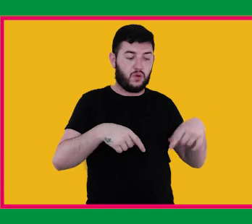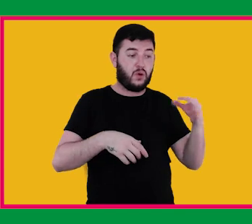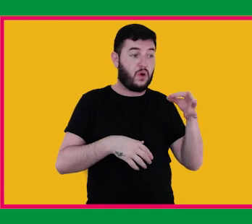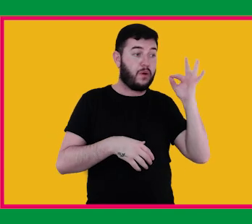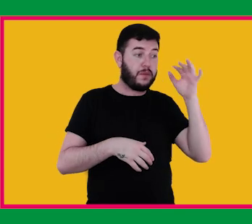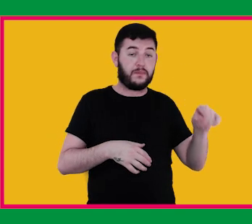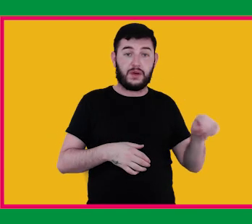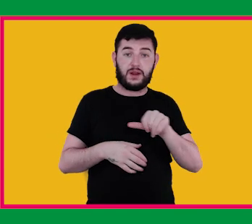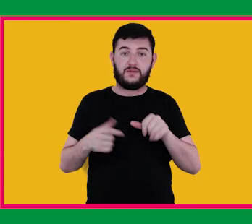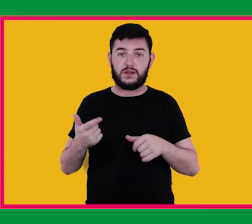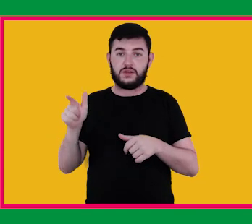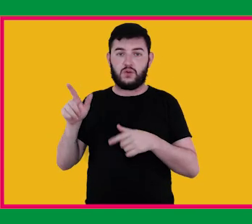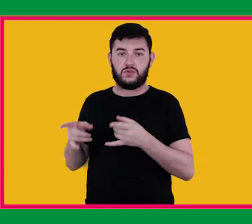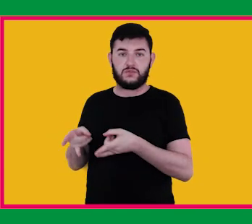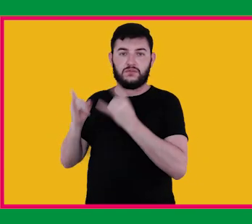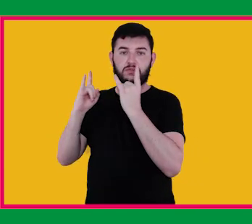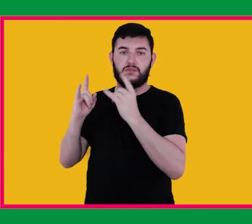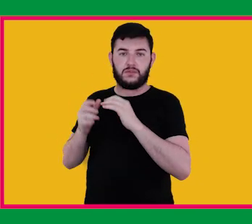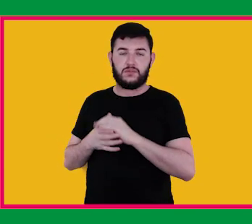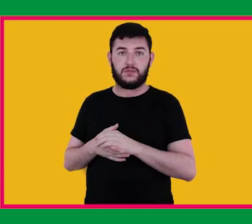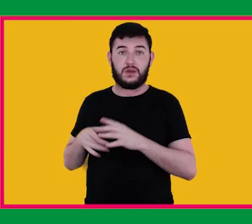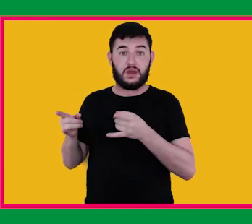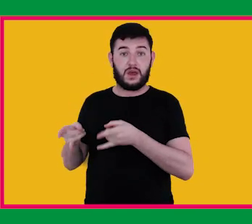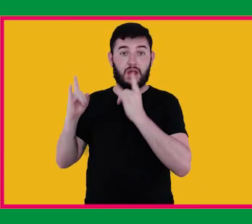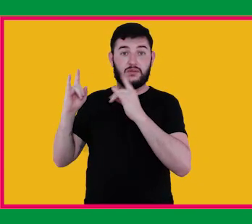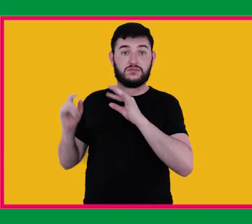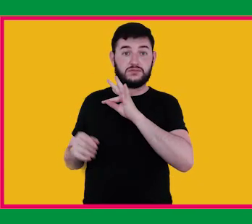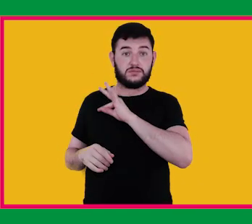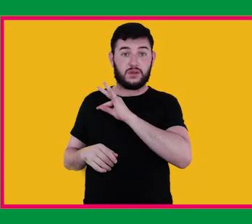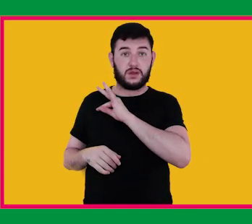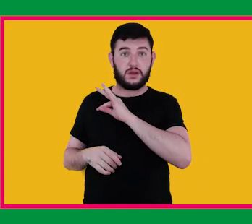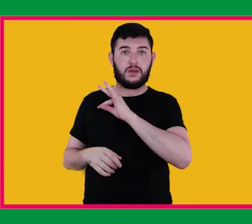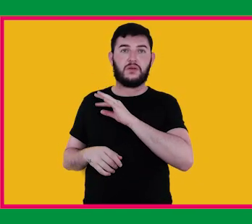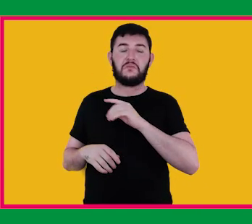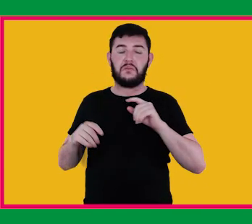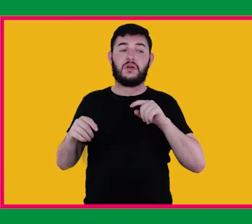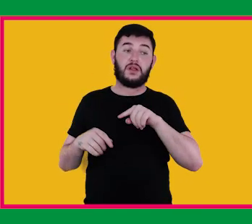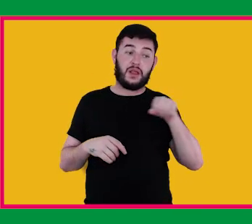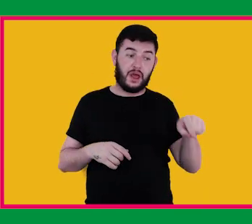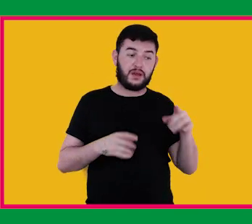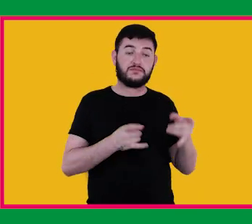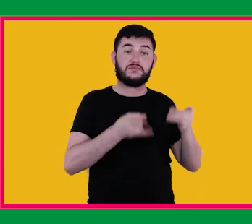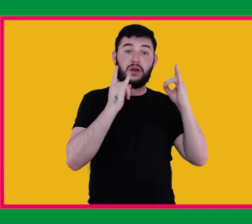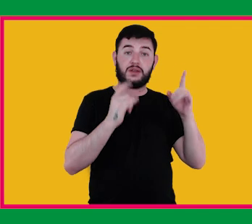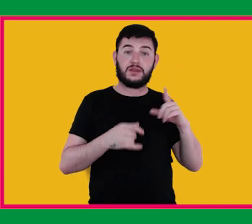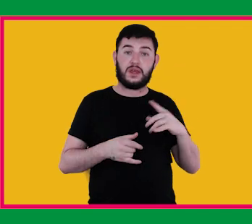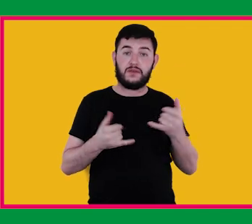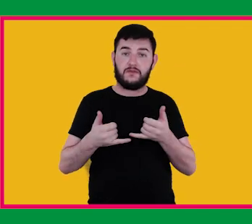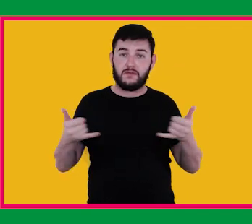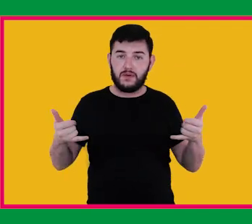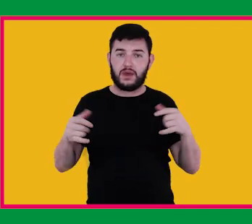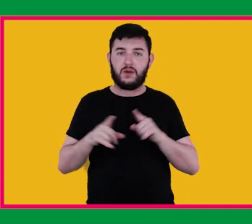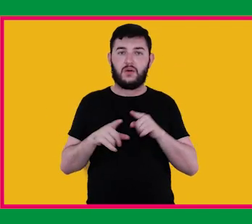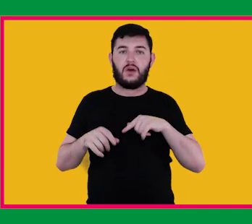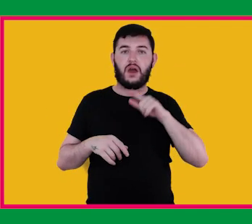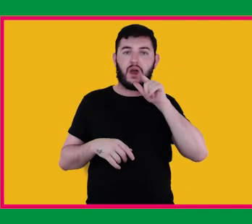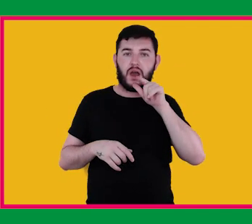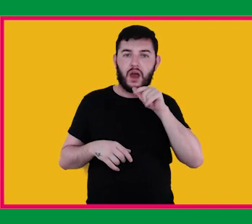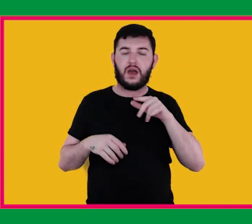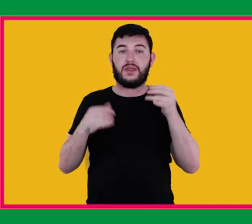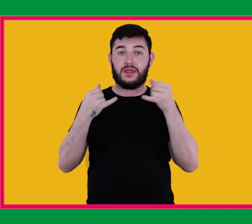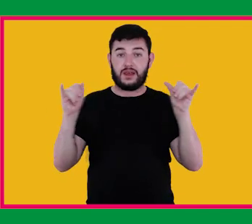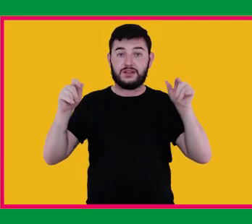as áreas técnicas das instalações possuem previsões, com esperas para alimentar esses módulos. Além dessas características, as